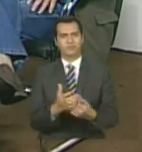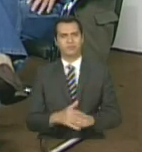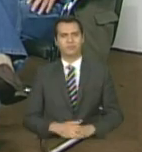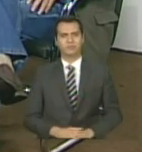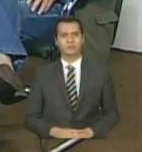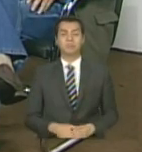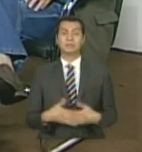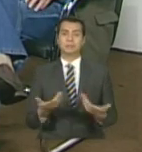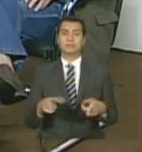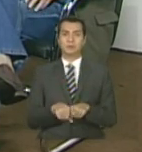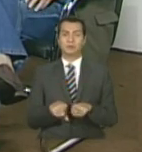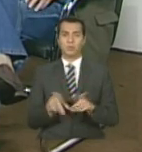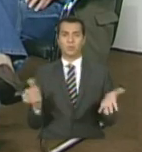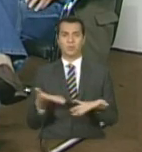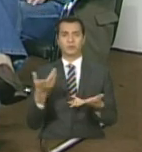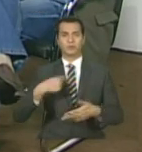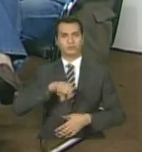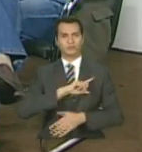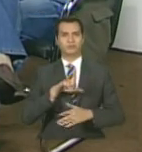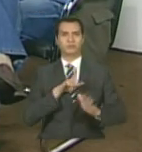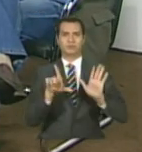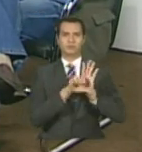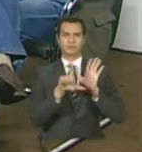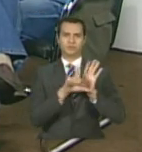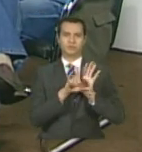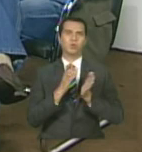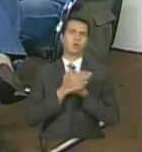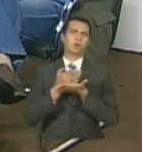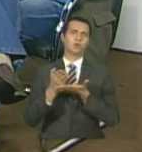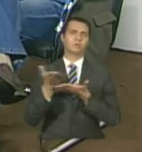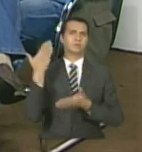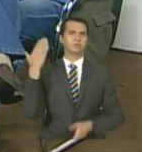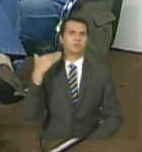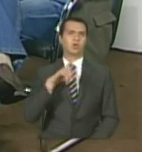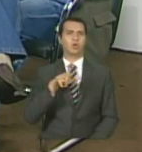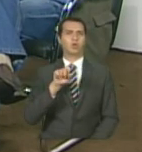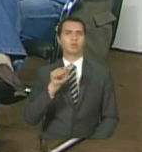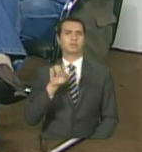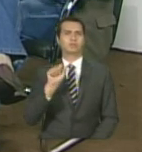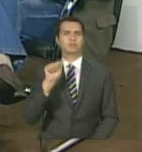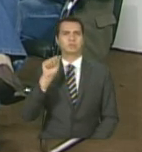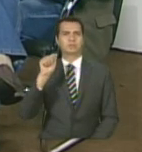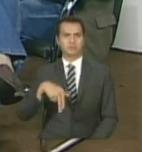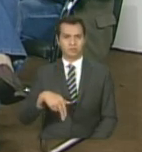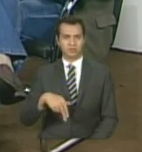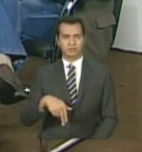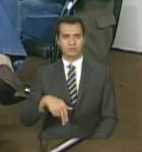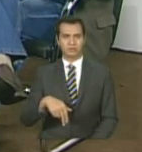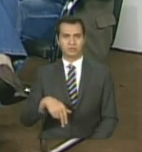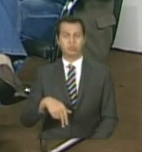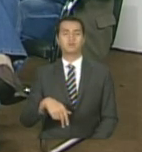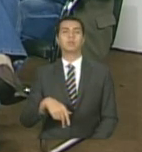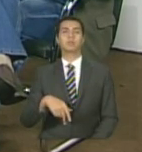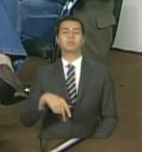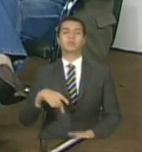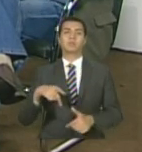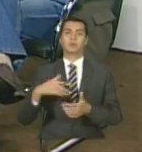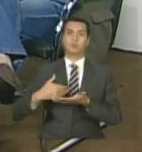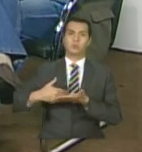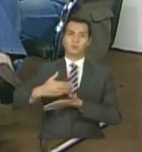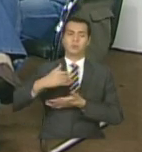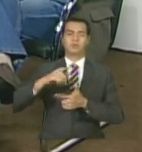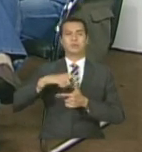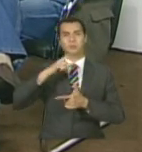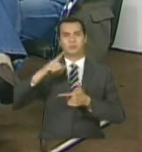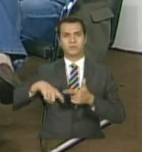marco legal que nós temos hoje referenciado, desde a Lausanne, em 2006, a nossa Lei Orgânica de Segurança Alimentar Nacional,